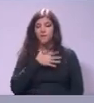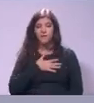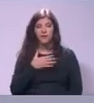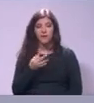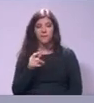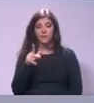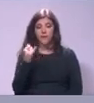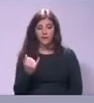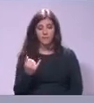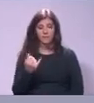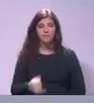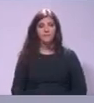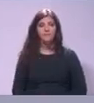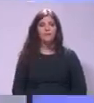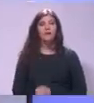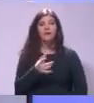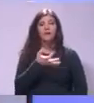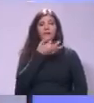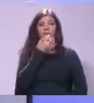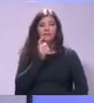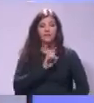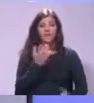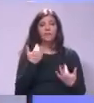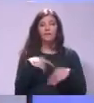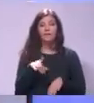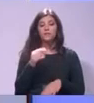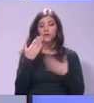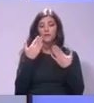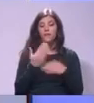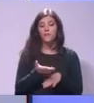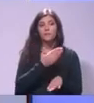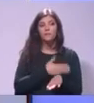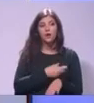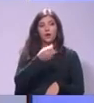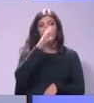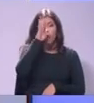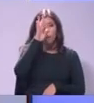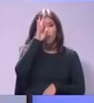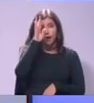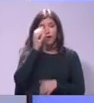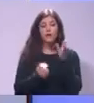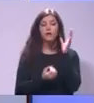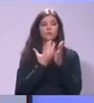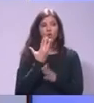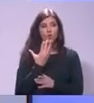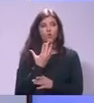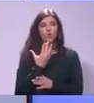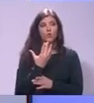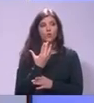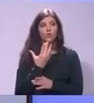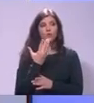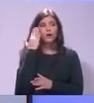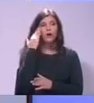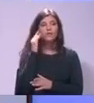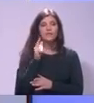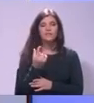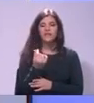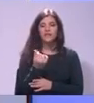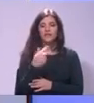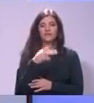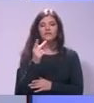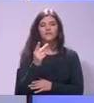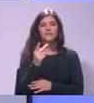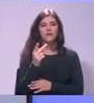everton sabe o que não se tem falado isso mas também no último verão o braga também lançou uma uma é um canal de televisão